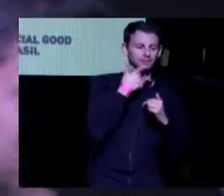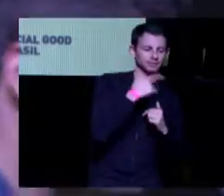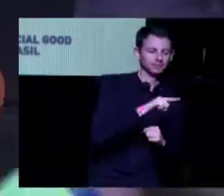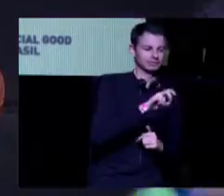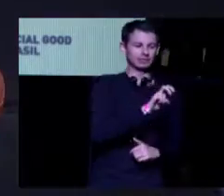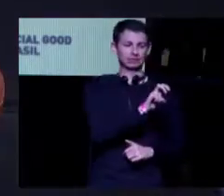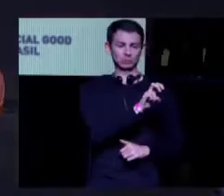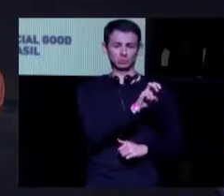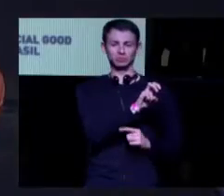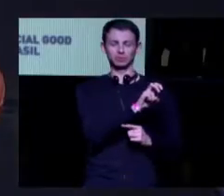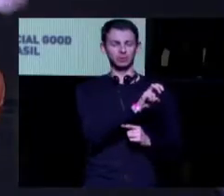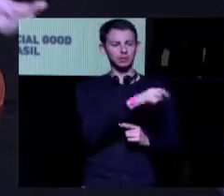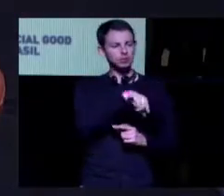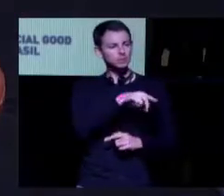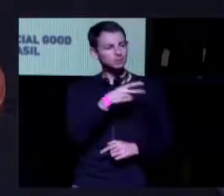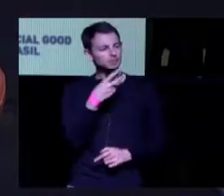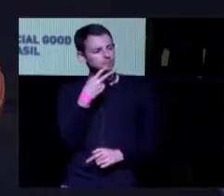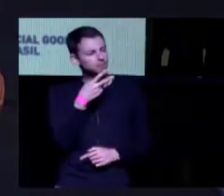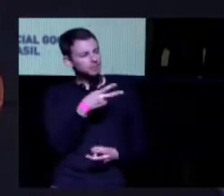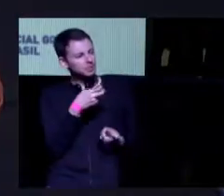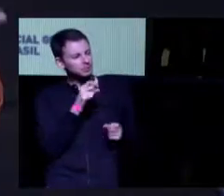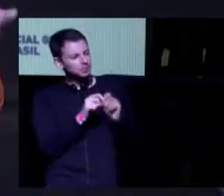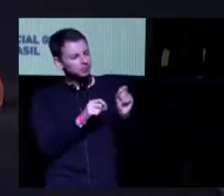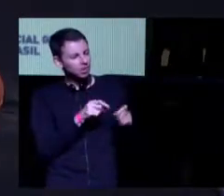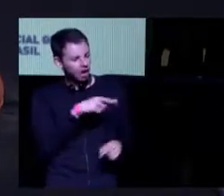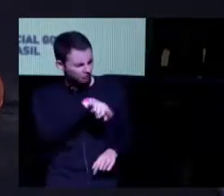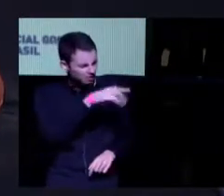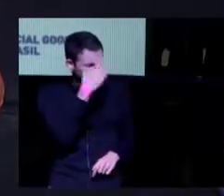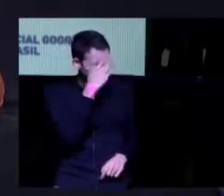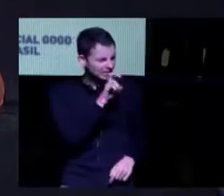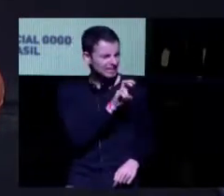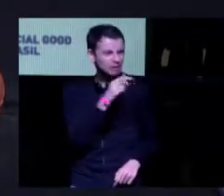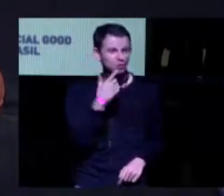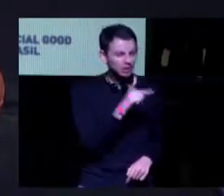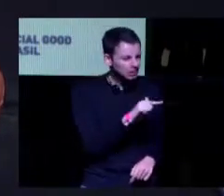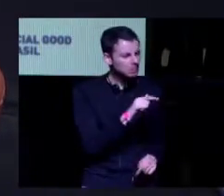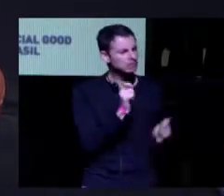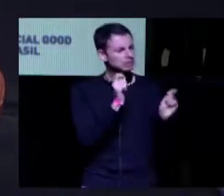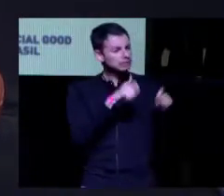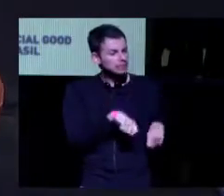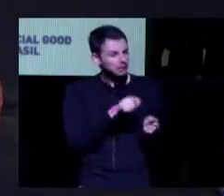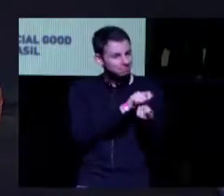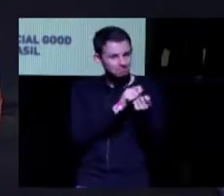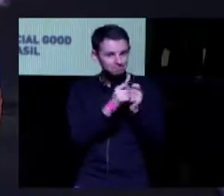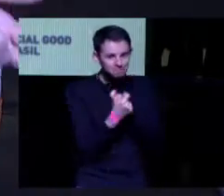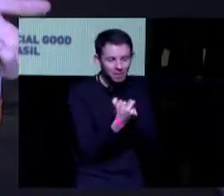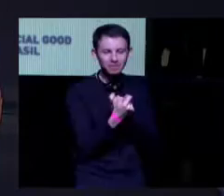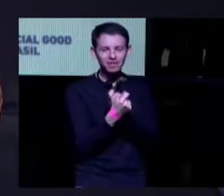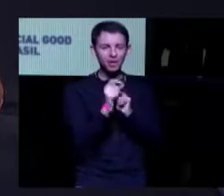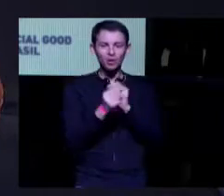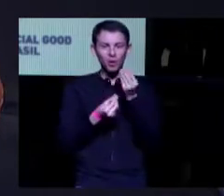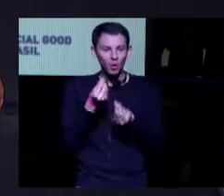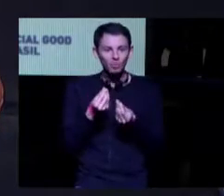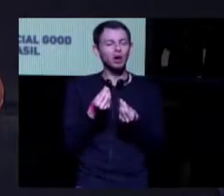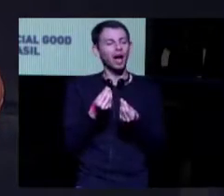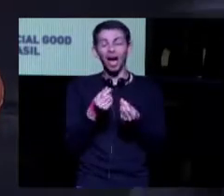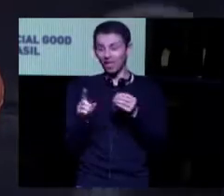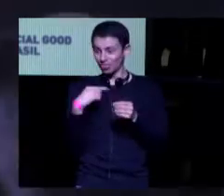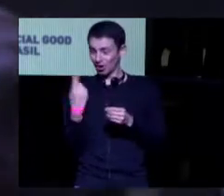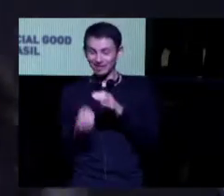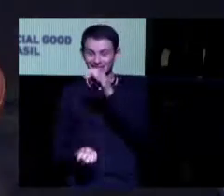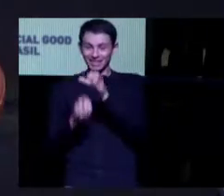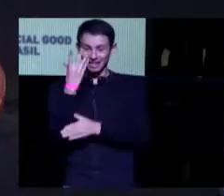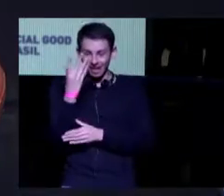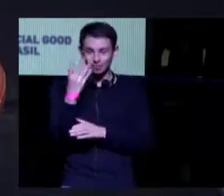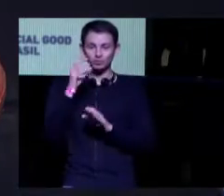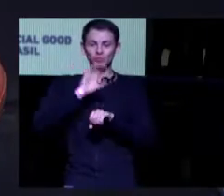gente começou a perceber que eles poderiam usar esses talentos para gerar renda, e a gente criou um curso de idiomas em que refugiados são os professores